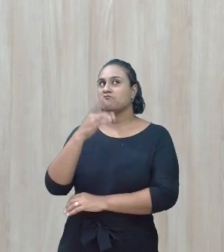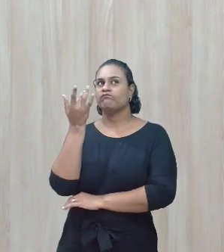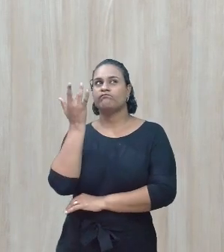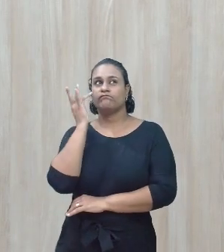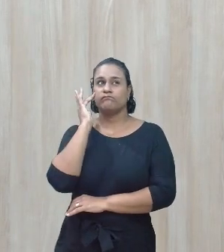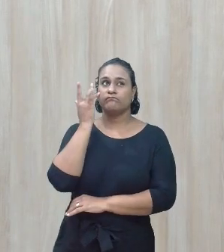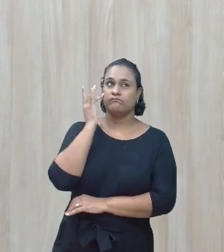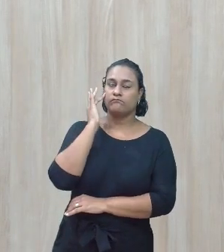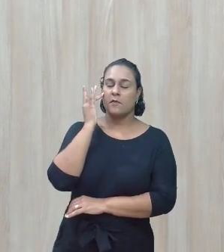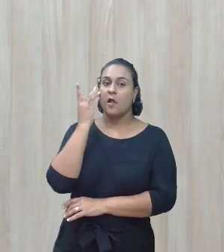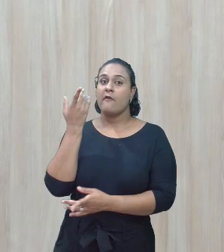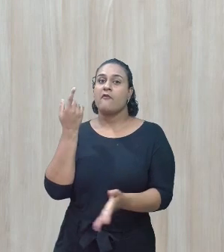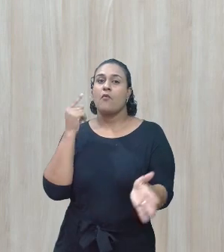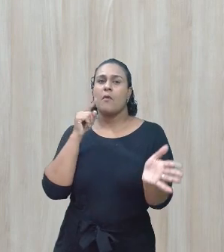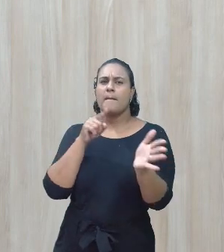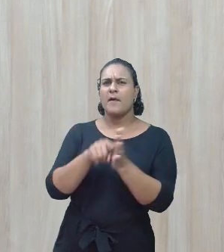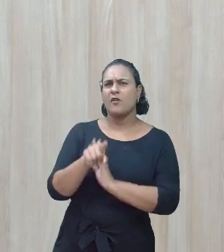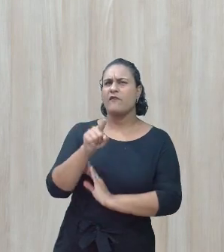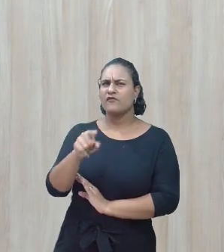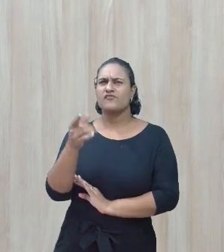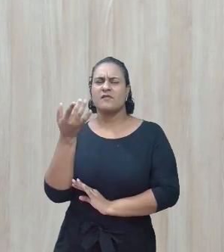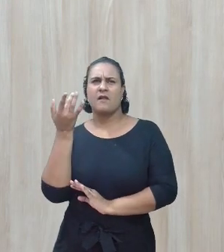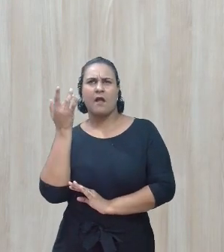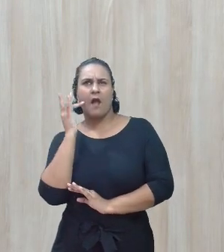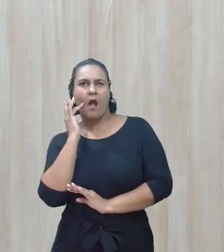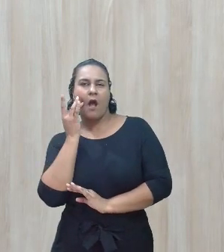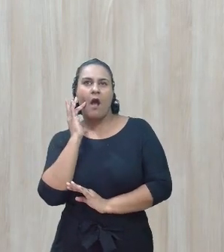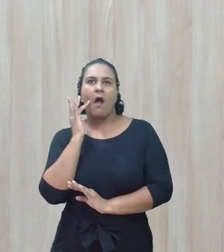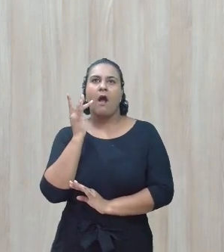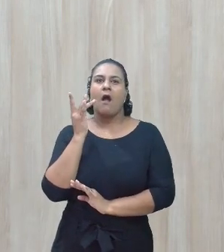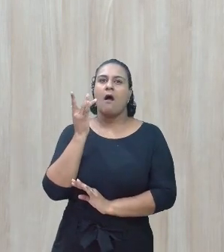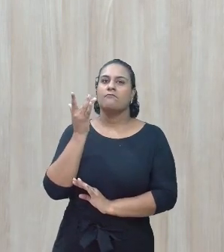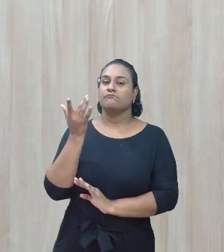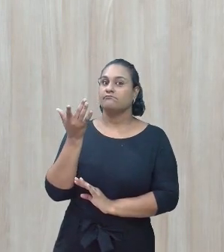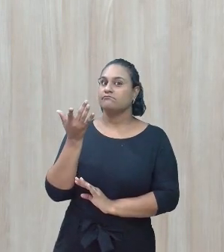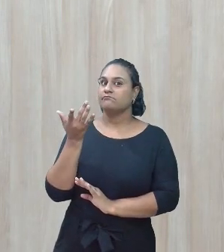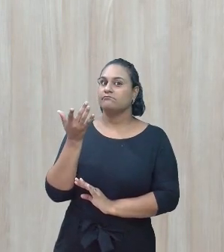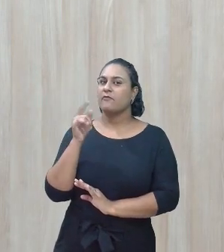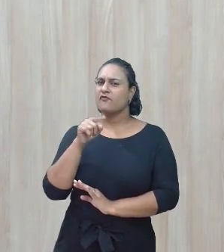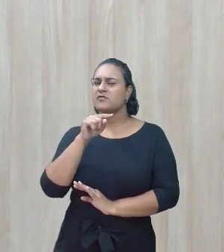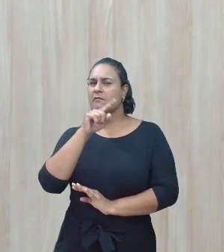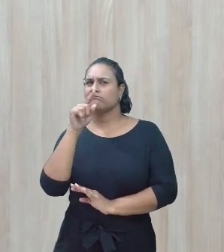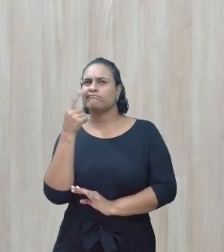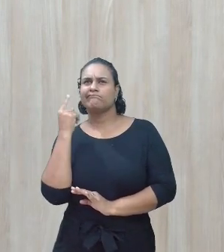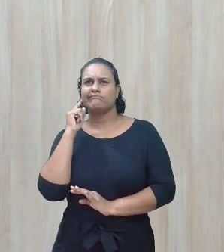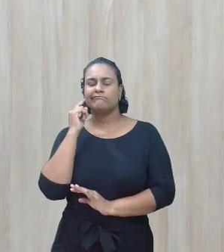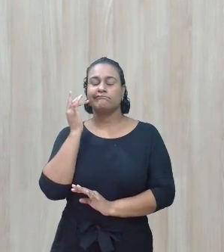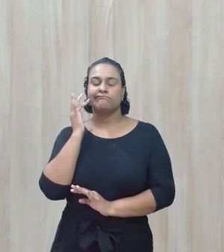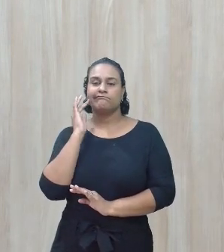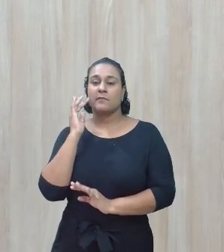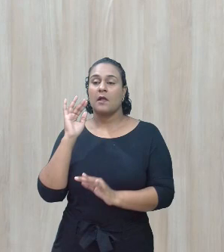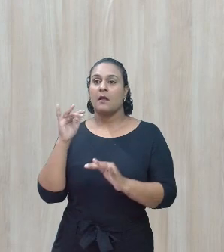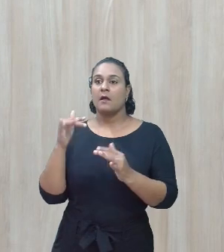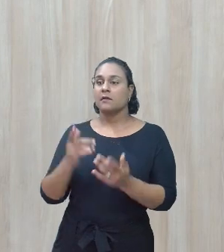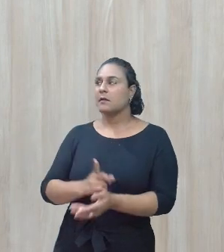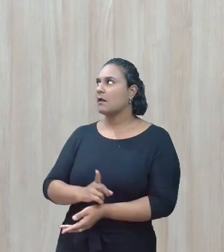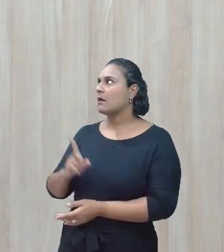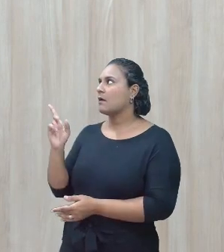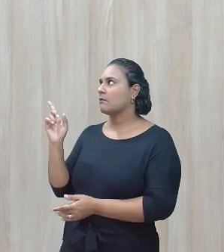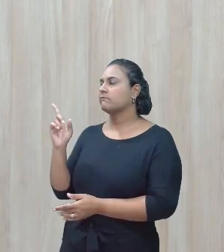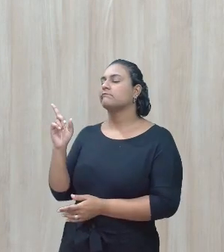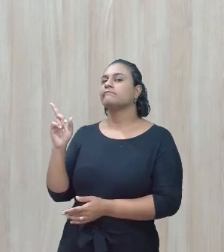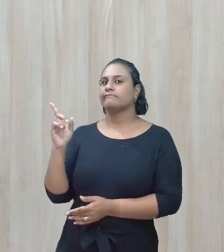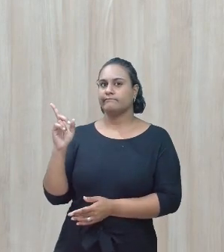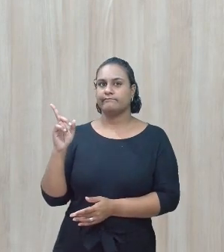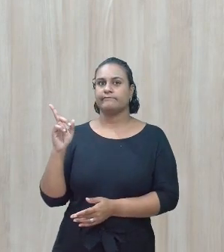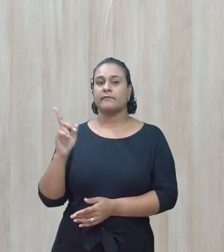né? Foi uma pergunta do, você acha que isso vai acontecer? Voltado para mais da metade do pessoal que